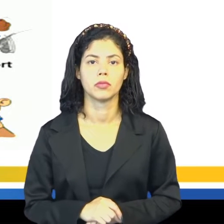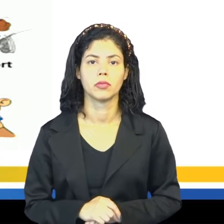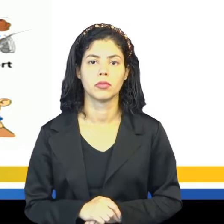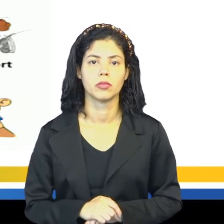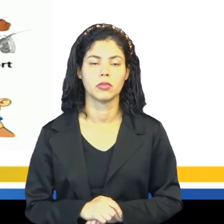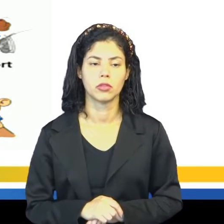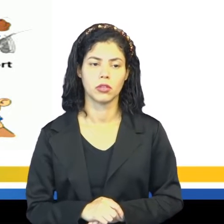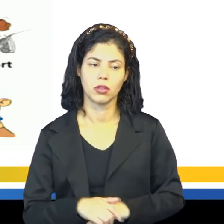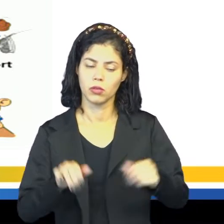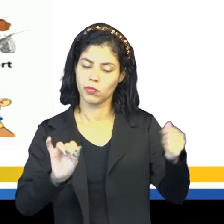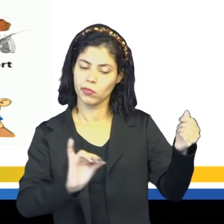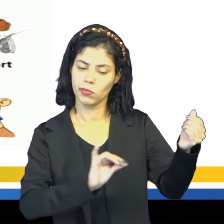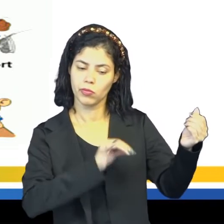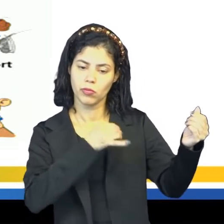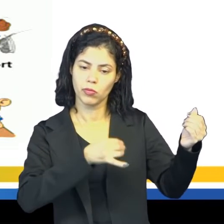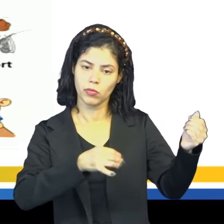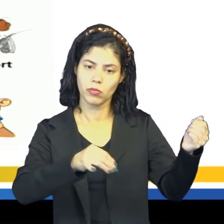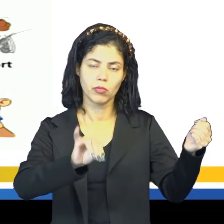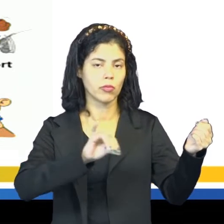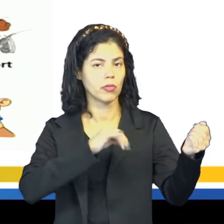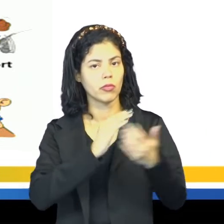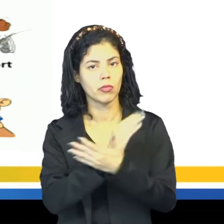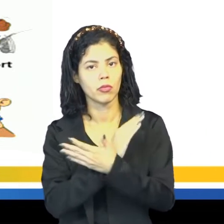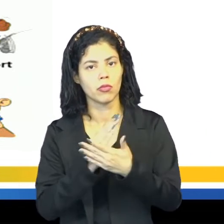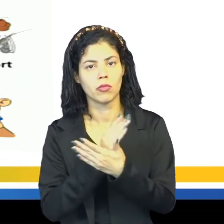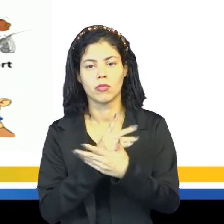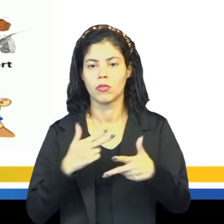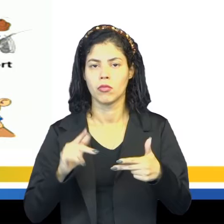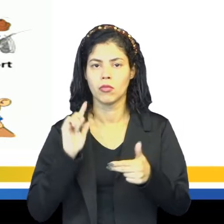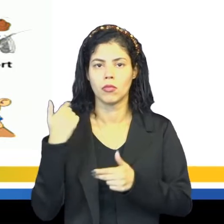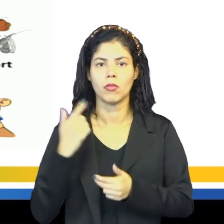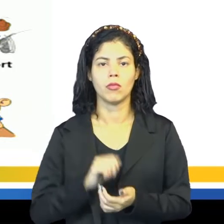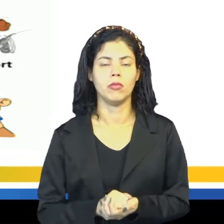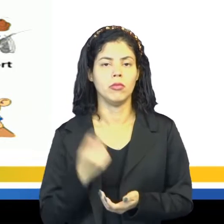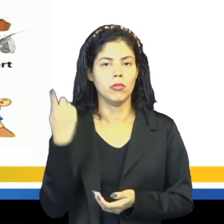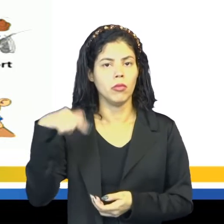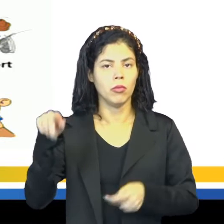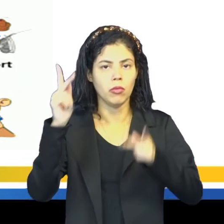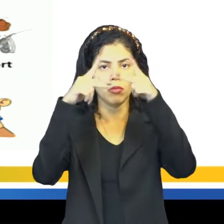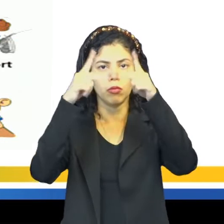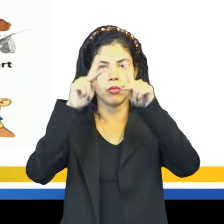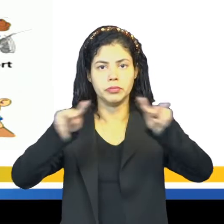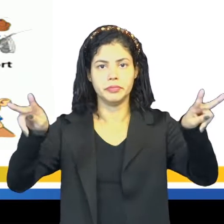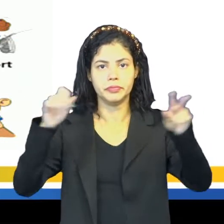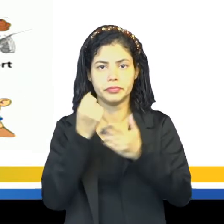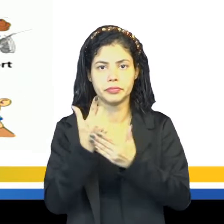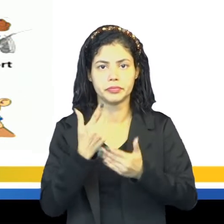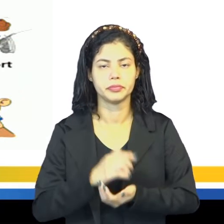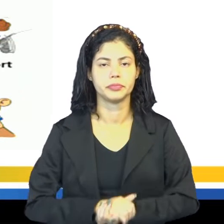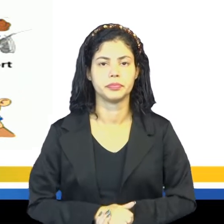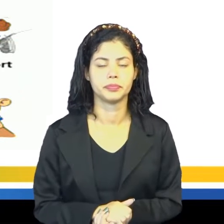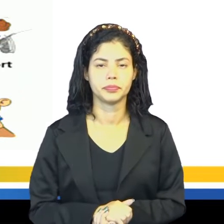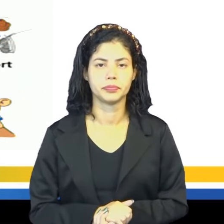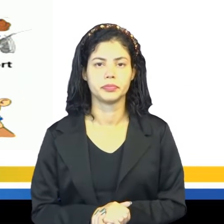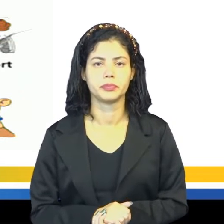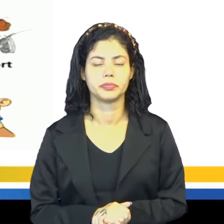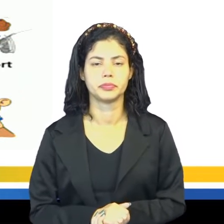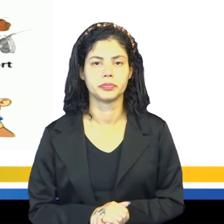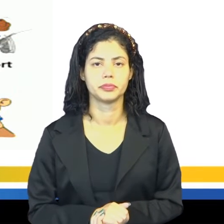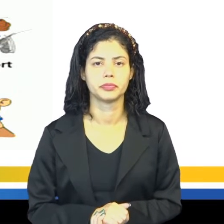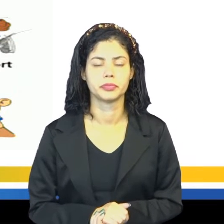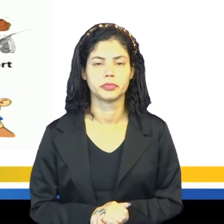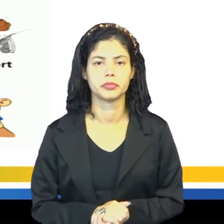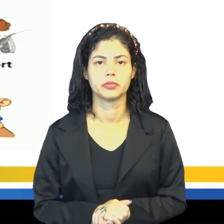instrument, tocar algum instrumento. Go shopping, ir às compras. Do or